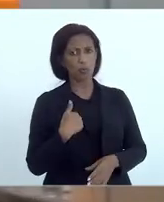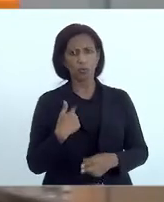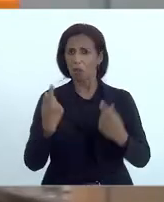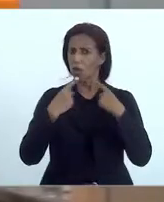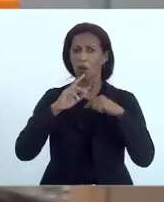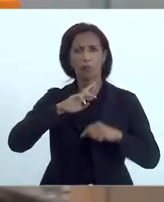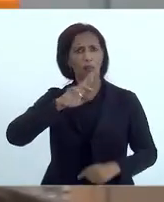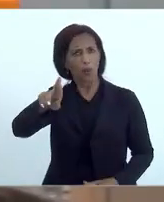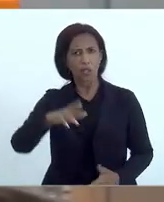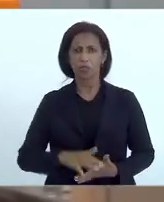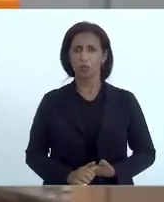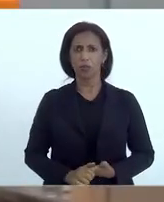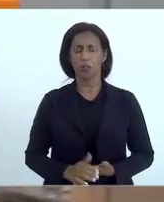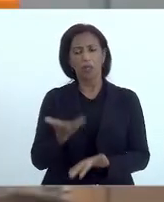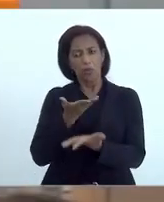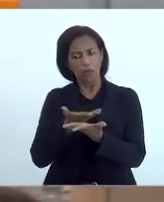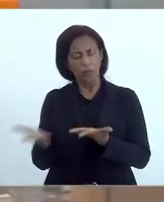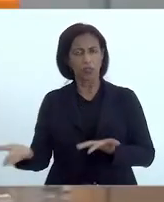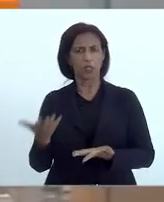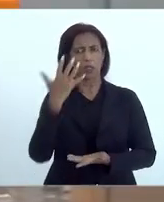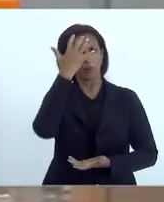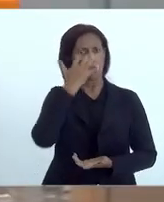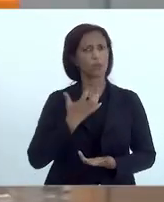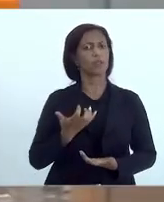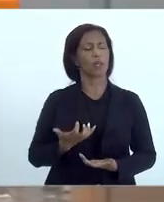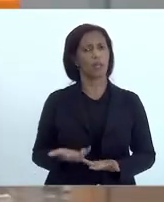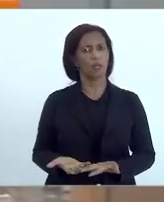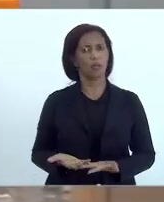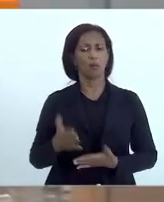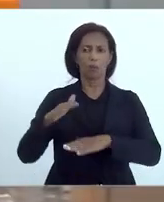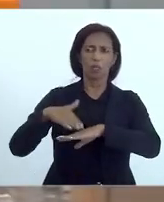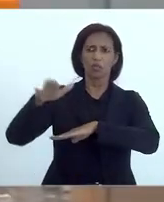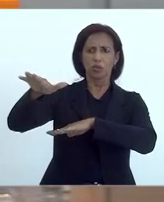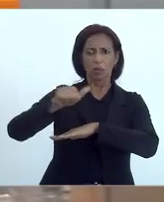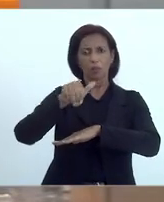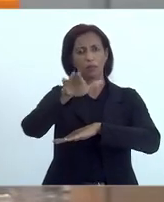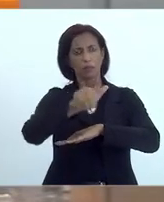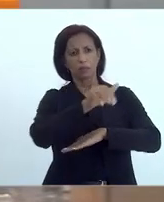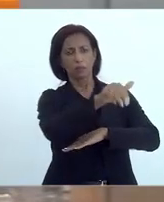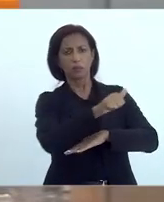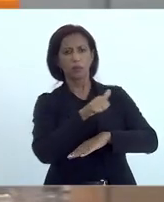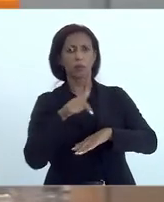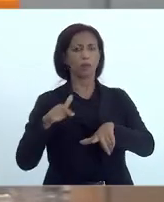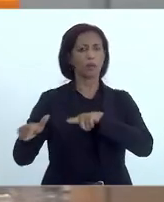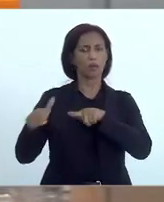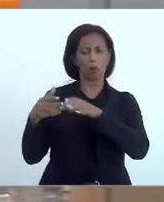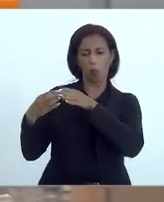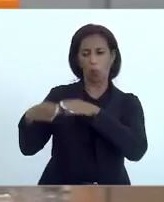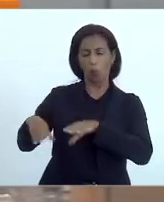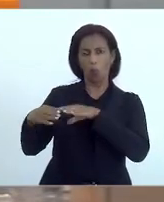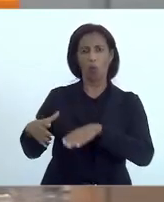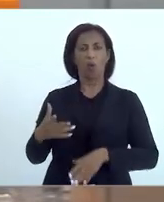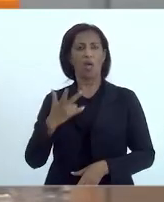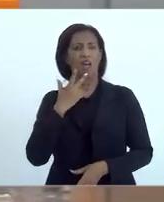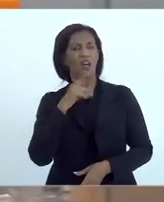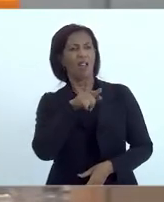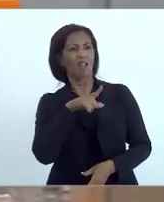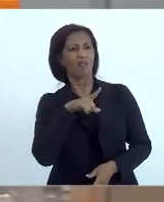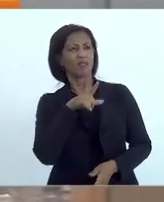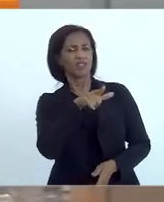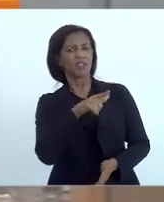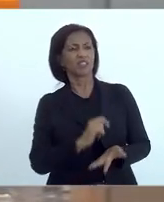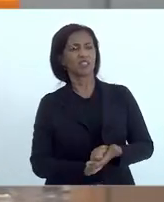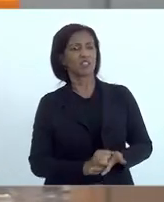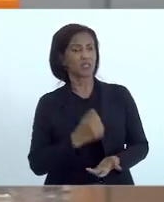aqui agora eu tô fazendo encaminhamentos sérios para chamar as pessoas para dentro então não adianta vir aqui fala certo já tem